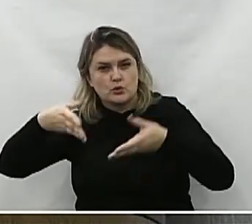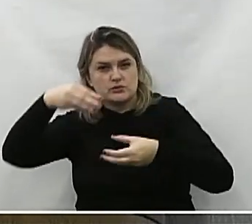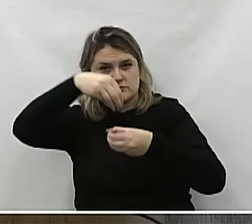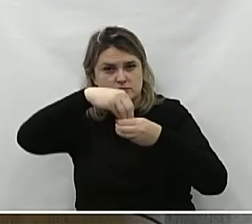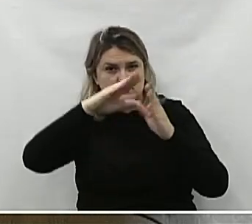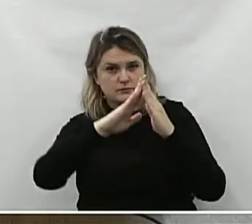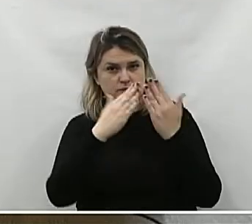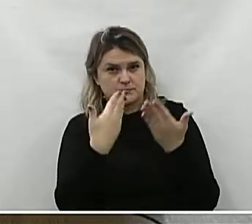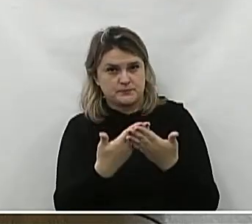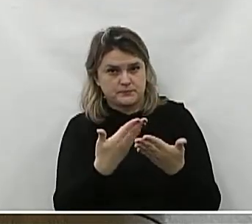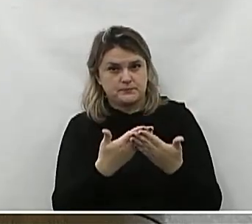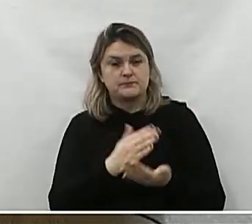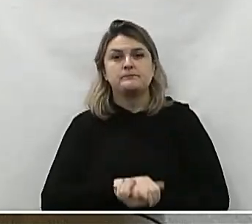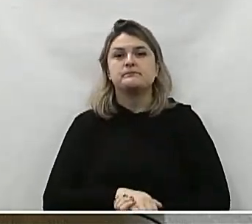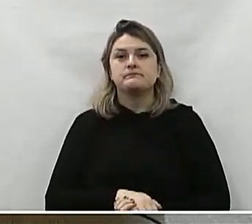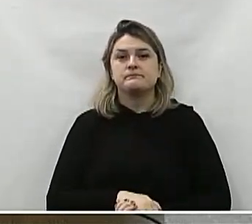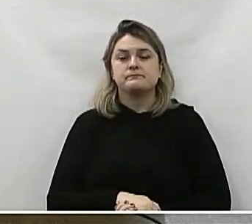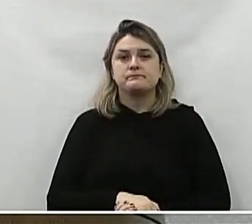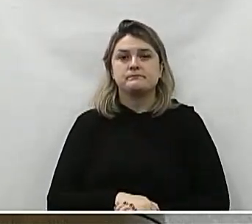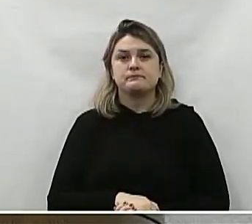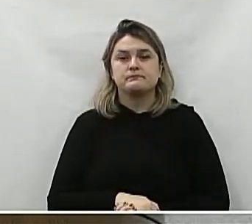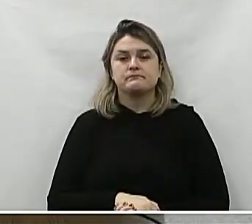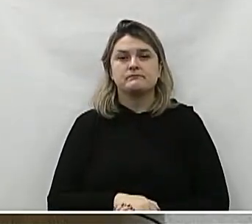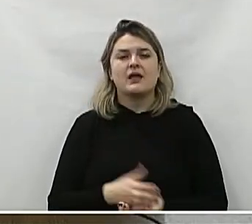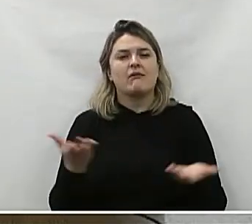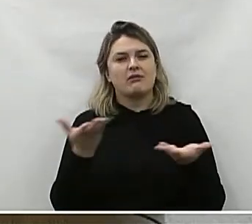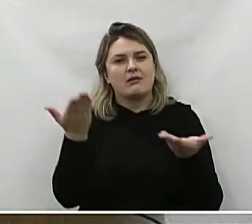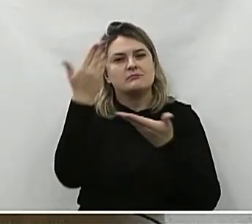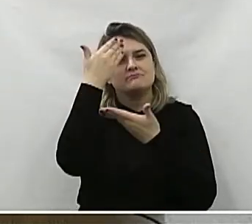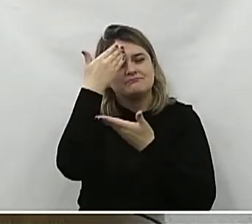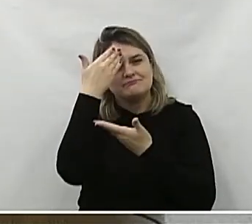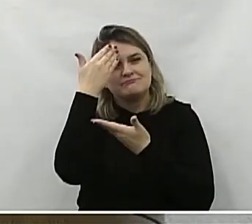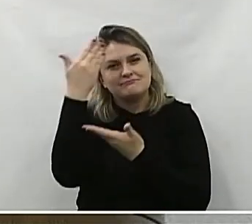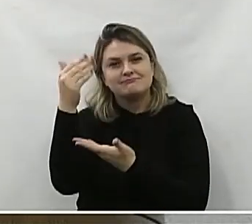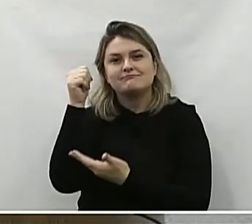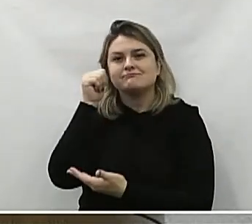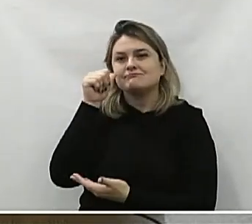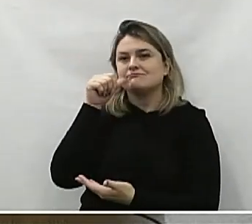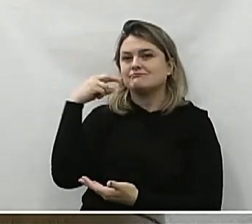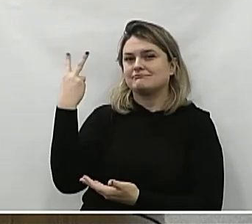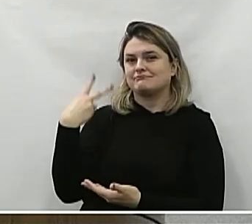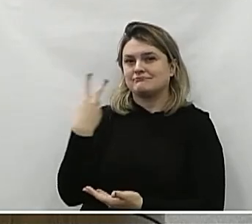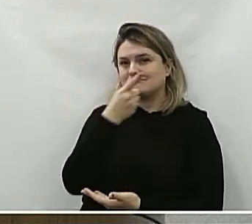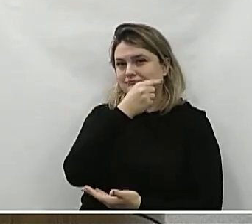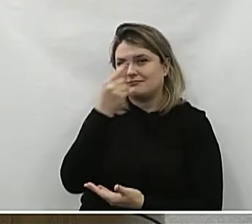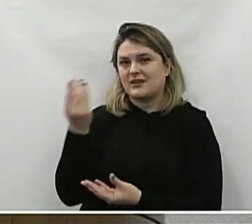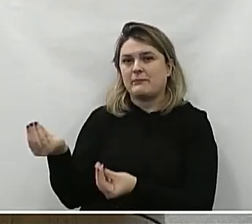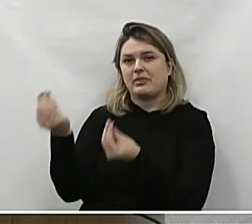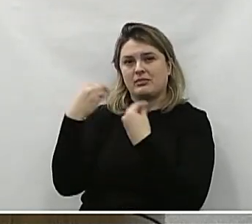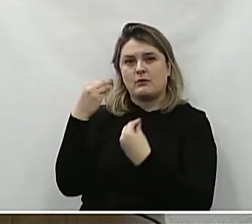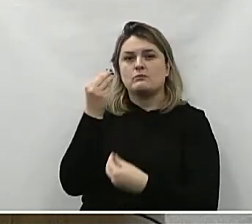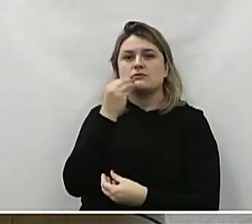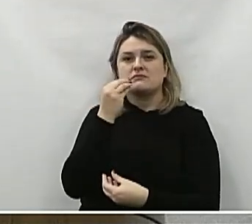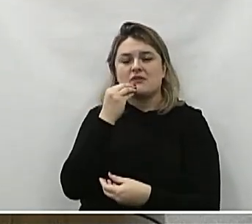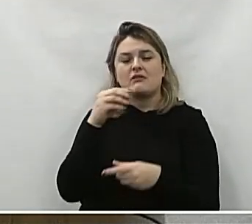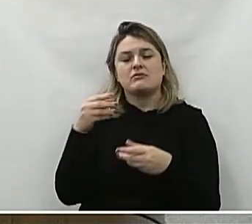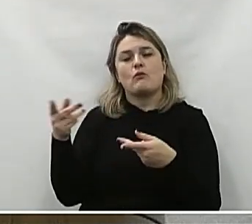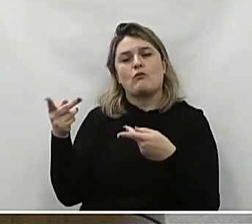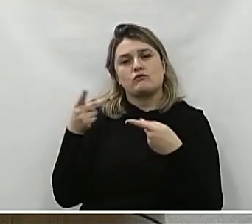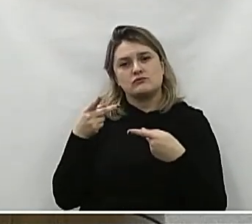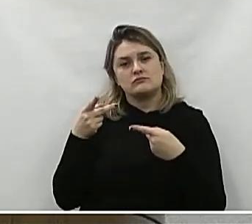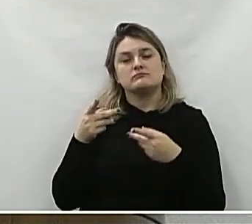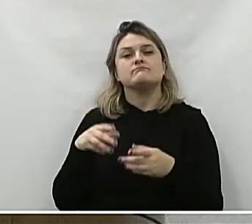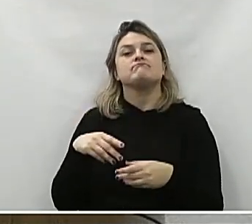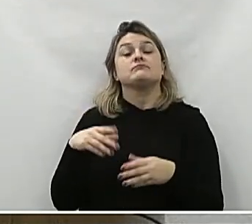nas escolas gostaria também de agradecer a vereadora alandra pela oportunidade também de ter me